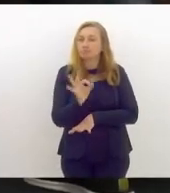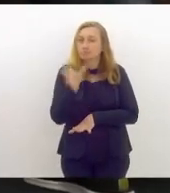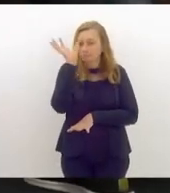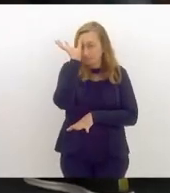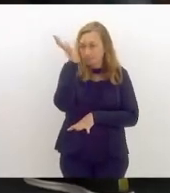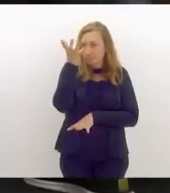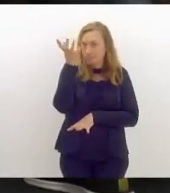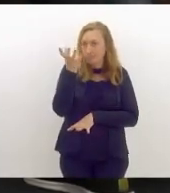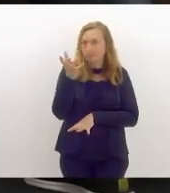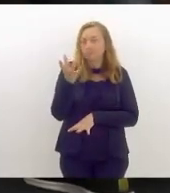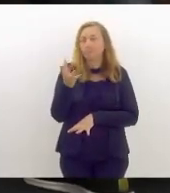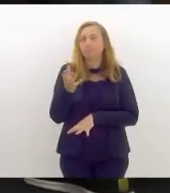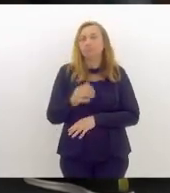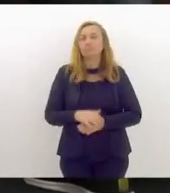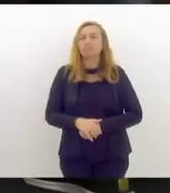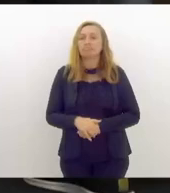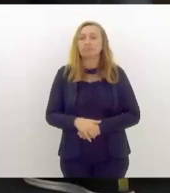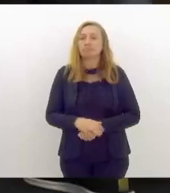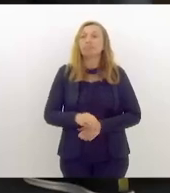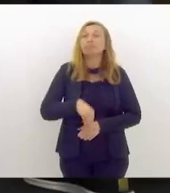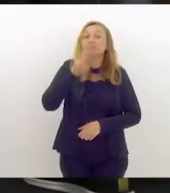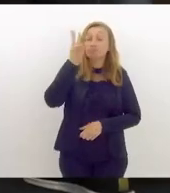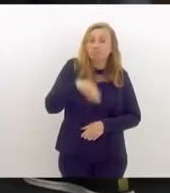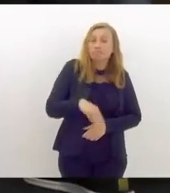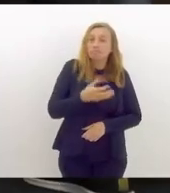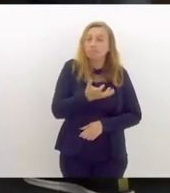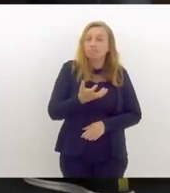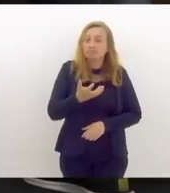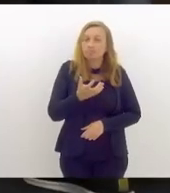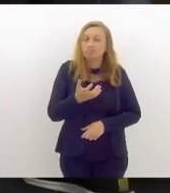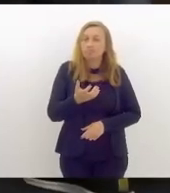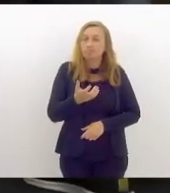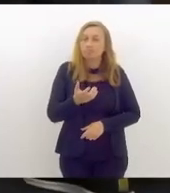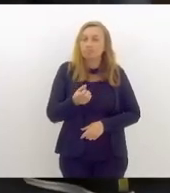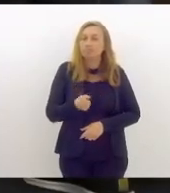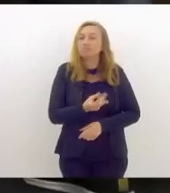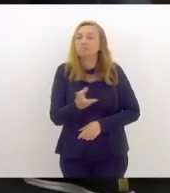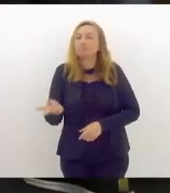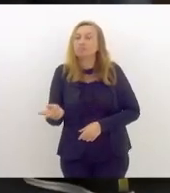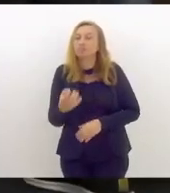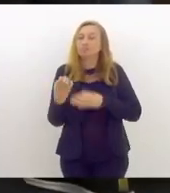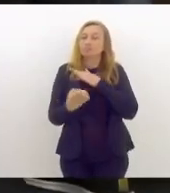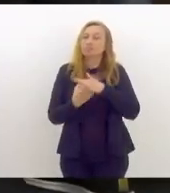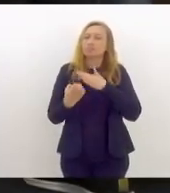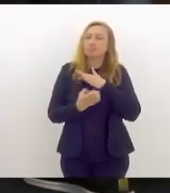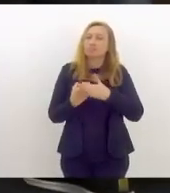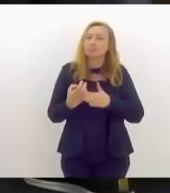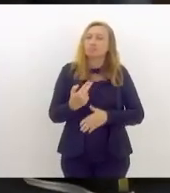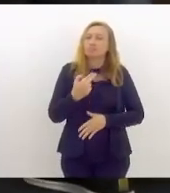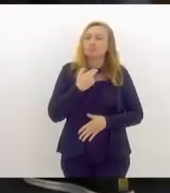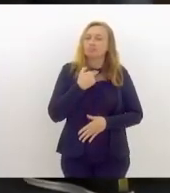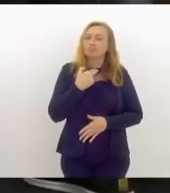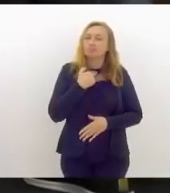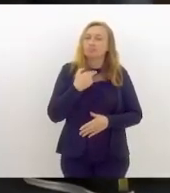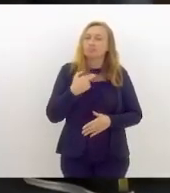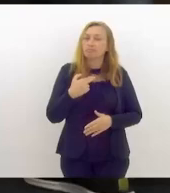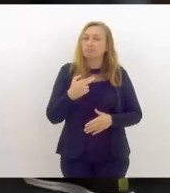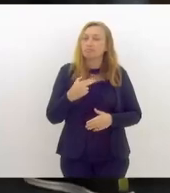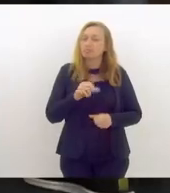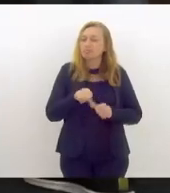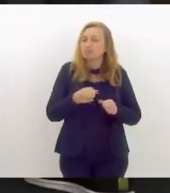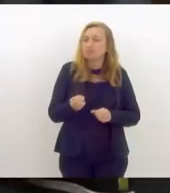solução nessa altura do campeonato, quem quer fazer com que não sei quantas empresas não possam renovar se